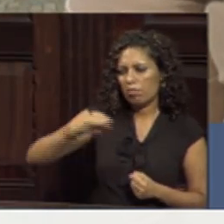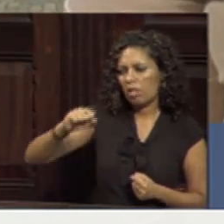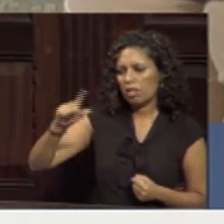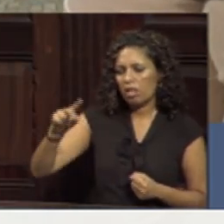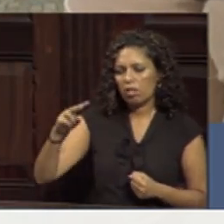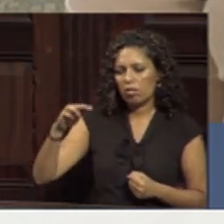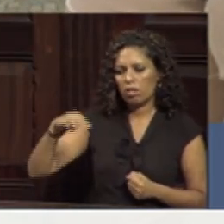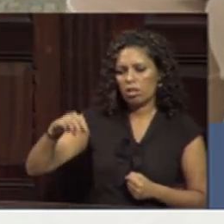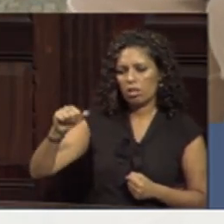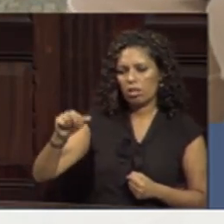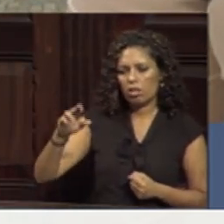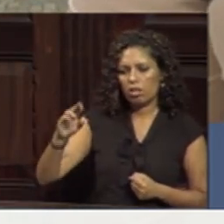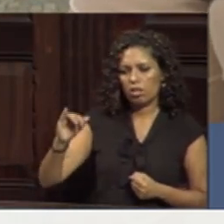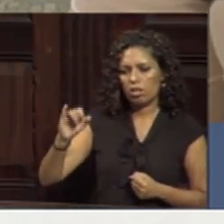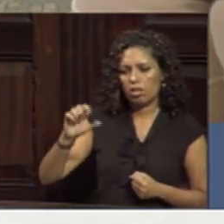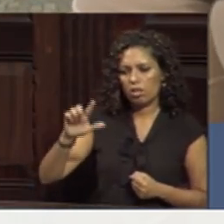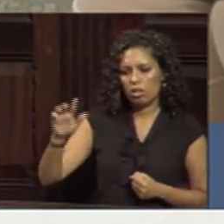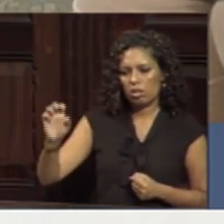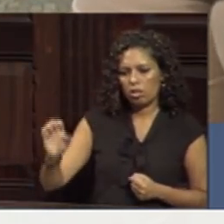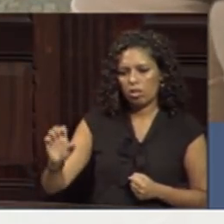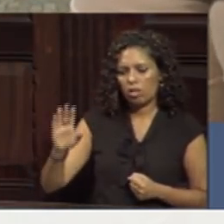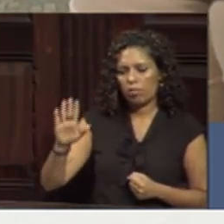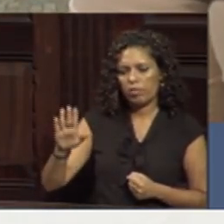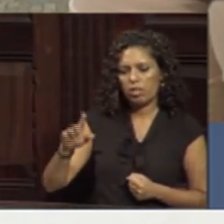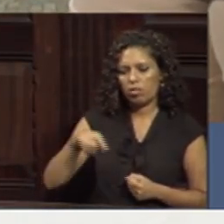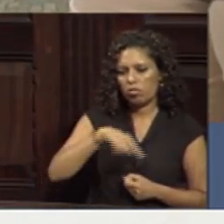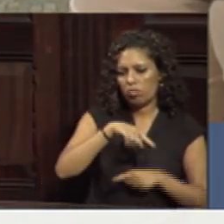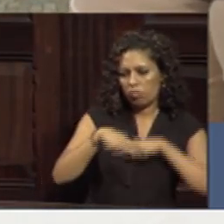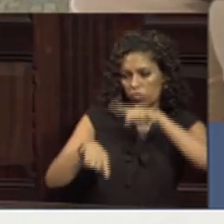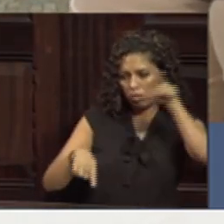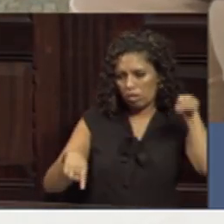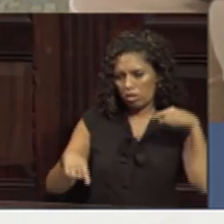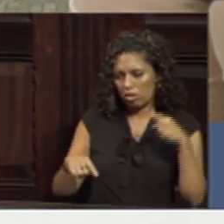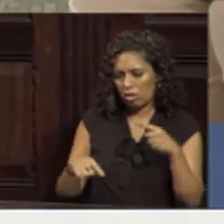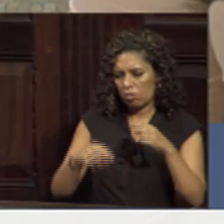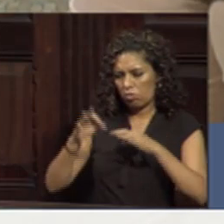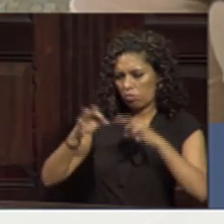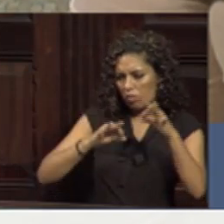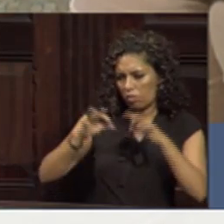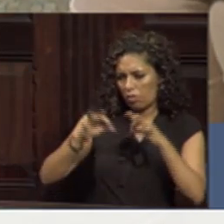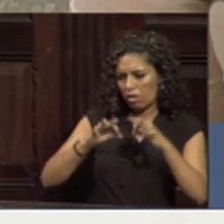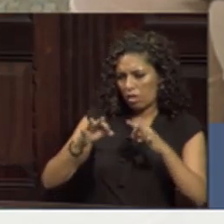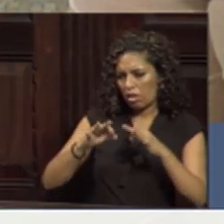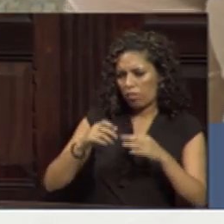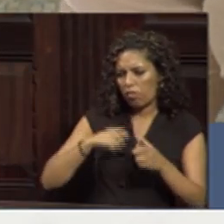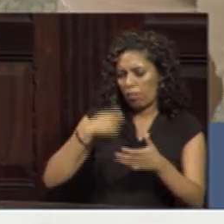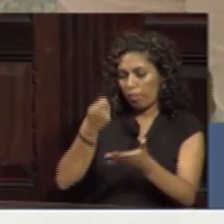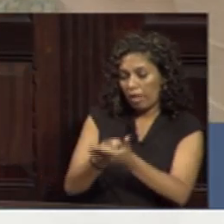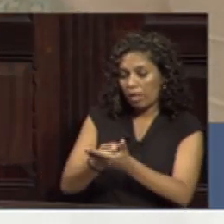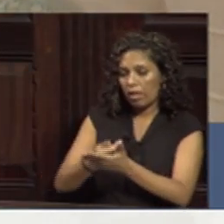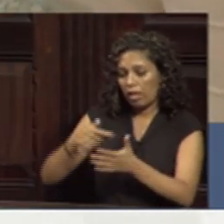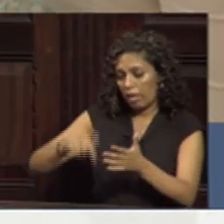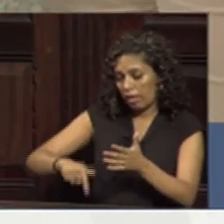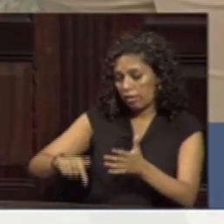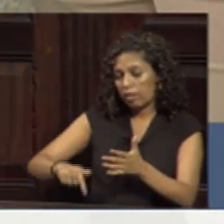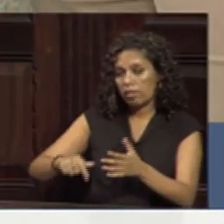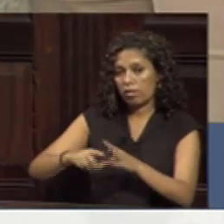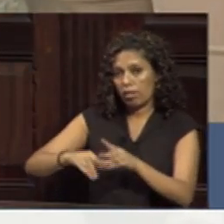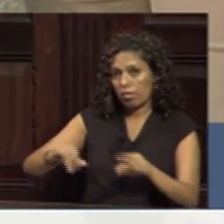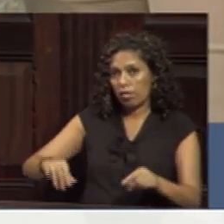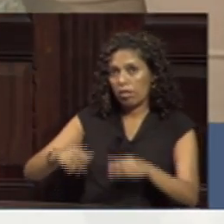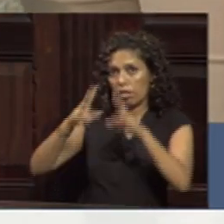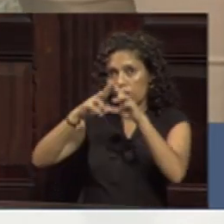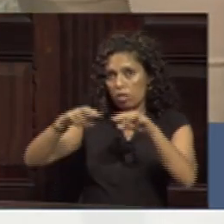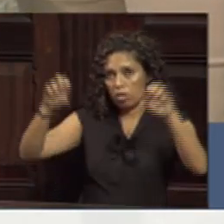Marielle. Mas vocês que programaram isso, haverão de pagar. Aqui e lá em cima. Porque lá em cima vocês não vão